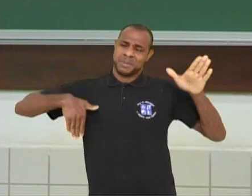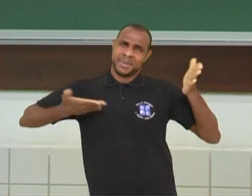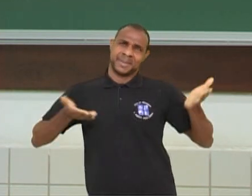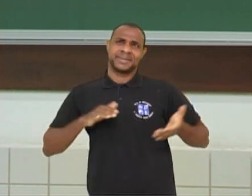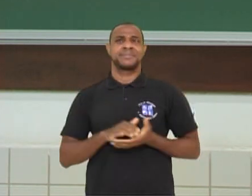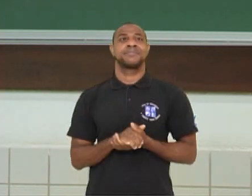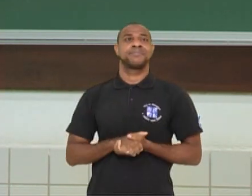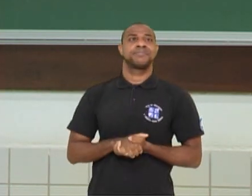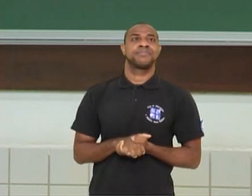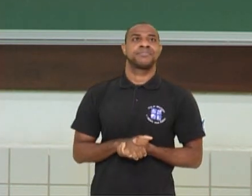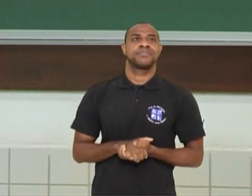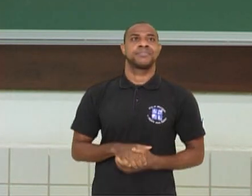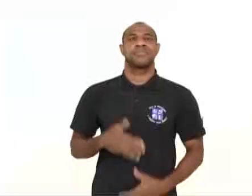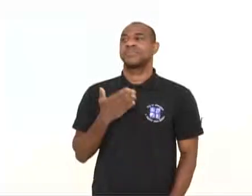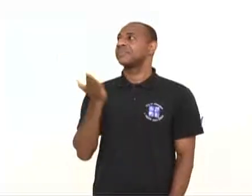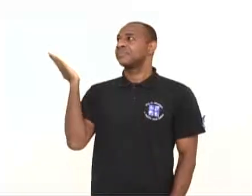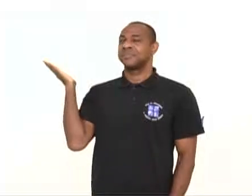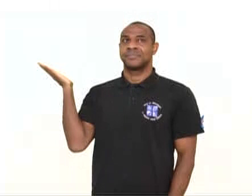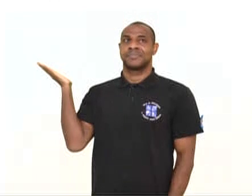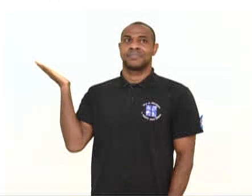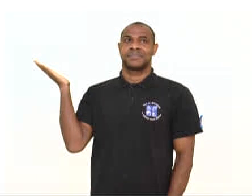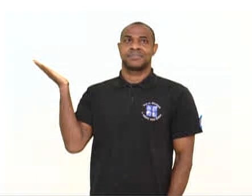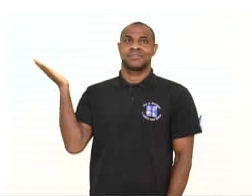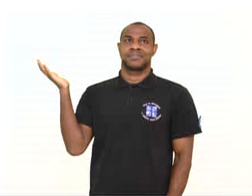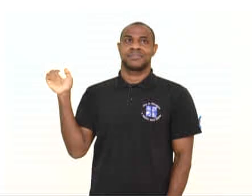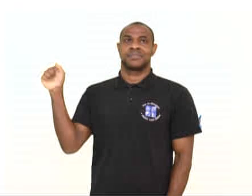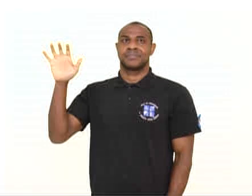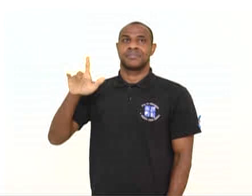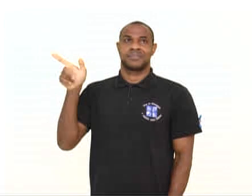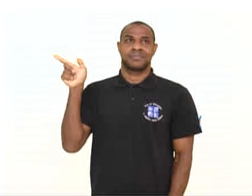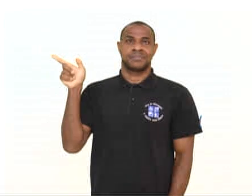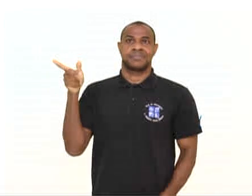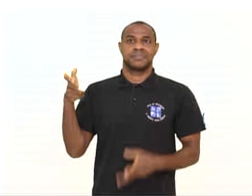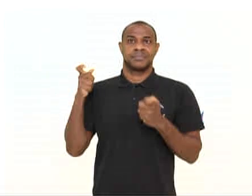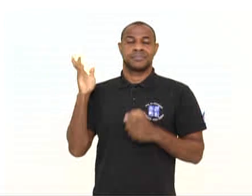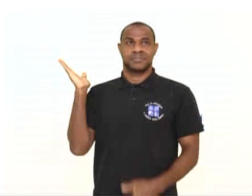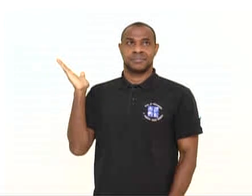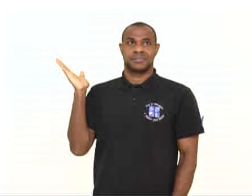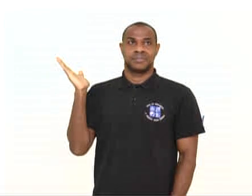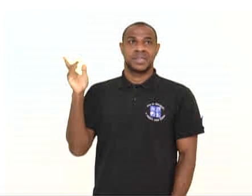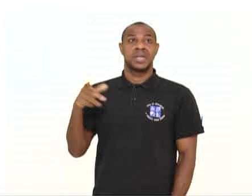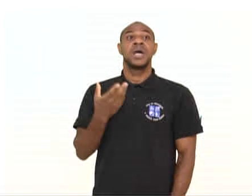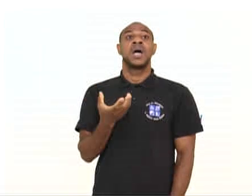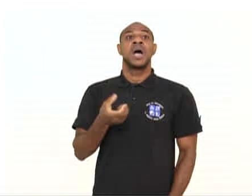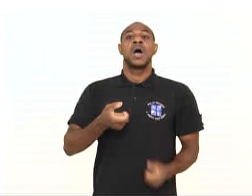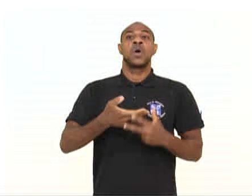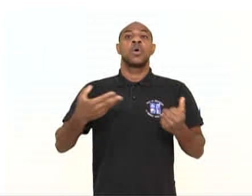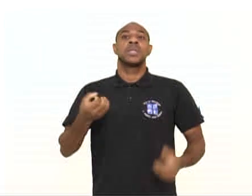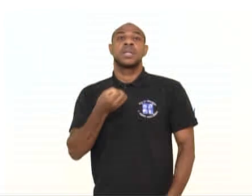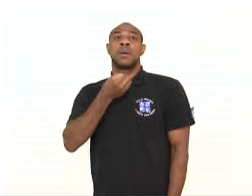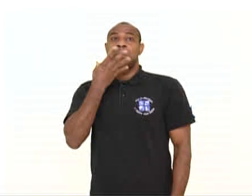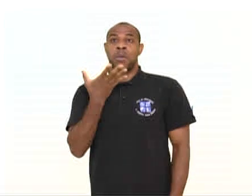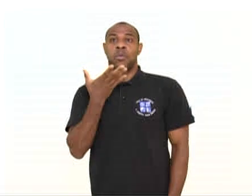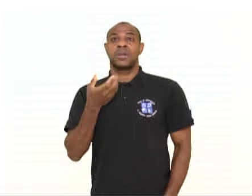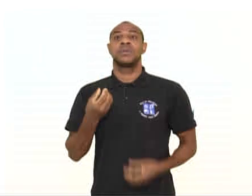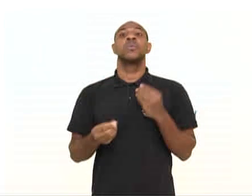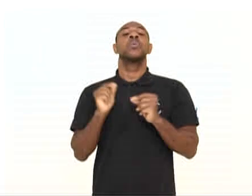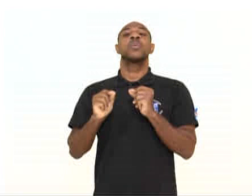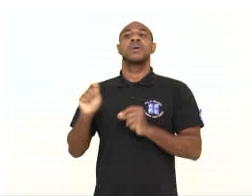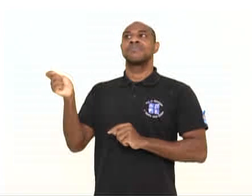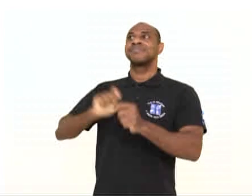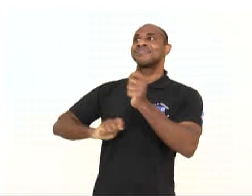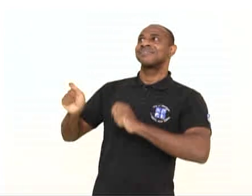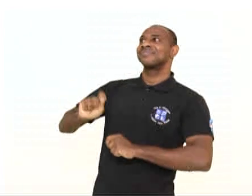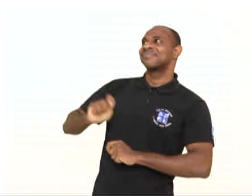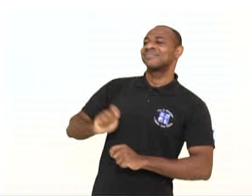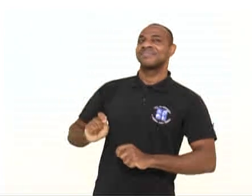Flying kites brings healthy benefits. Então aqui nós falamos dos benefícios de empinar pipa.